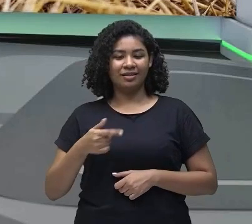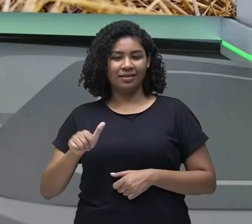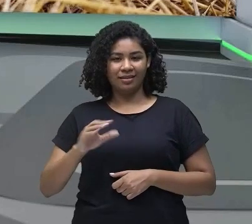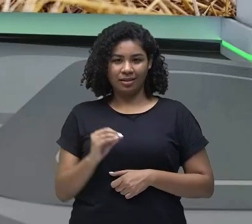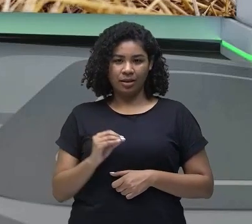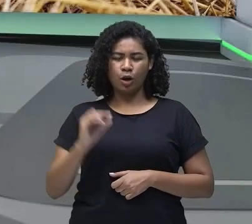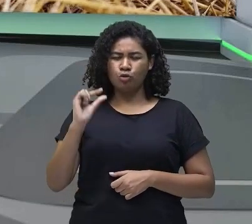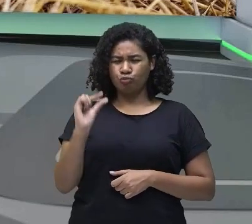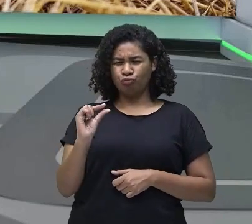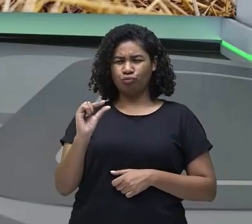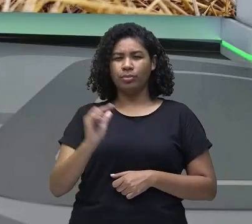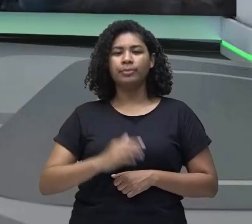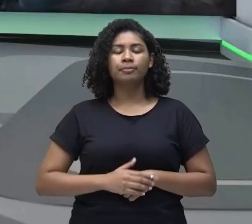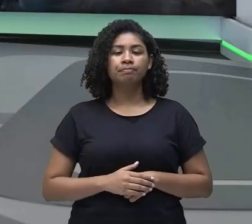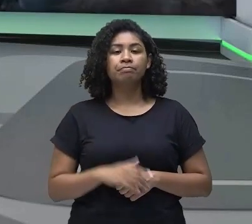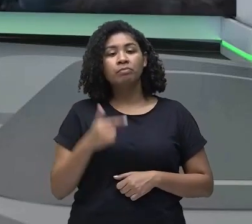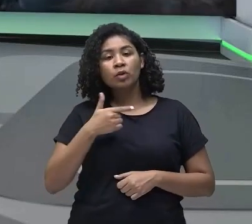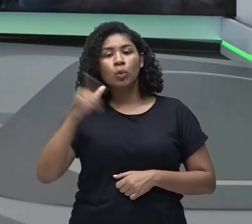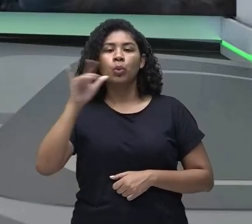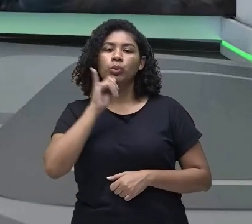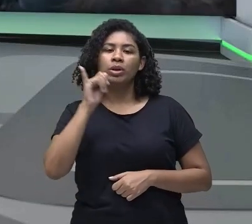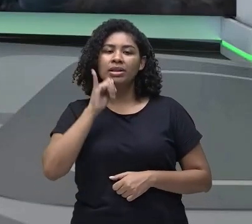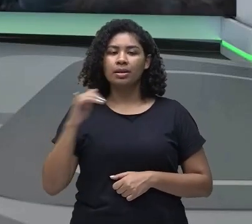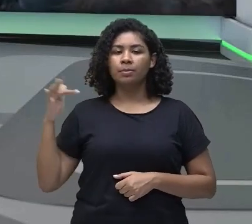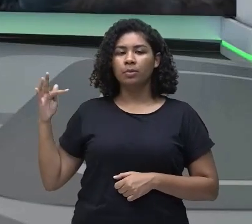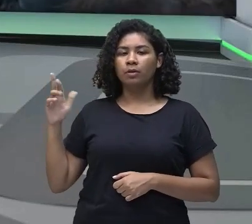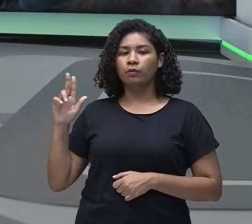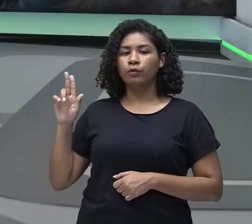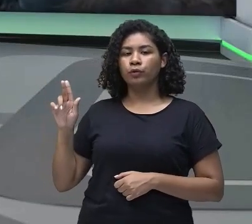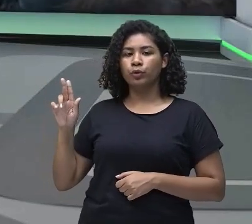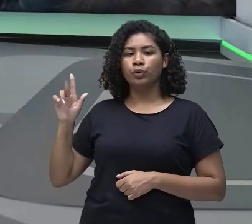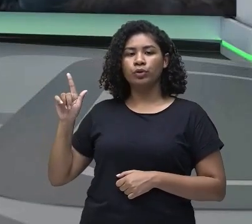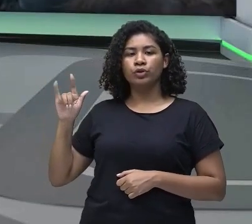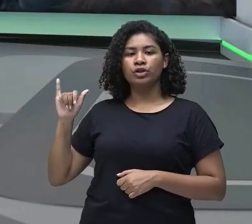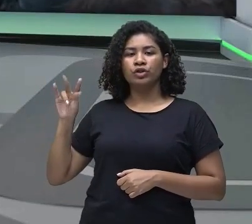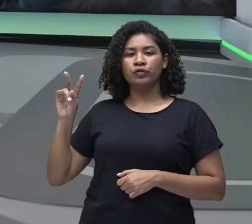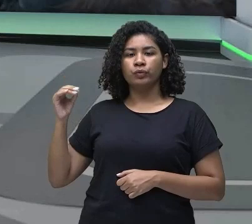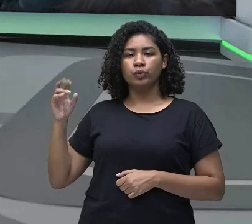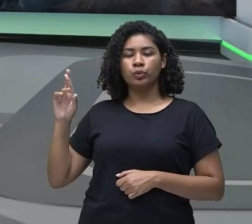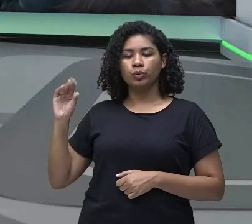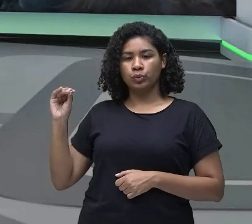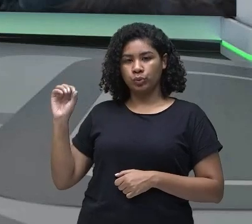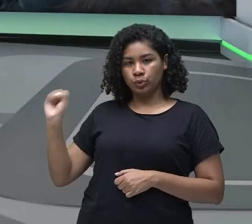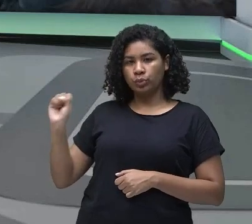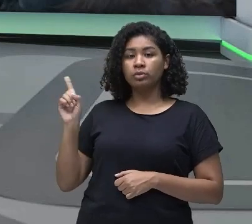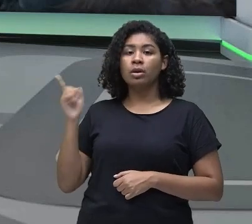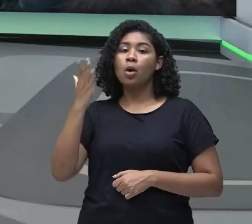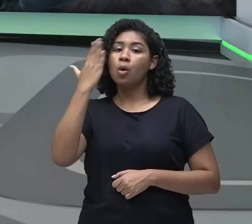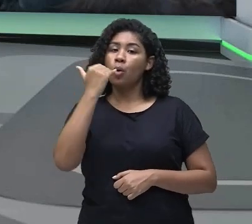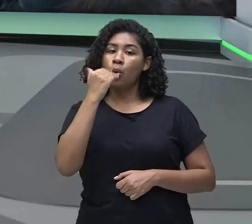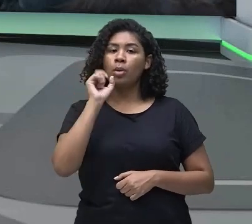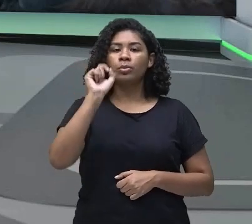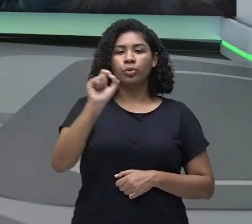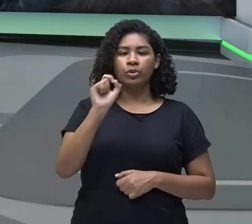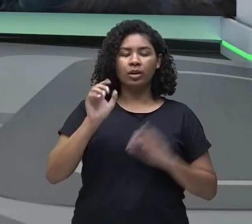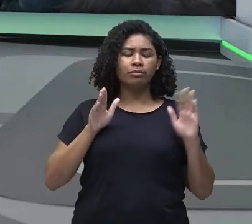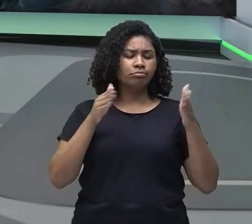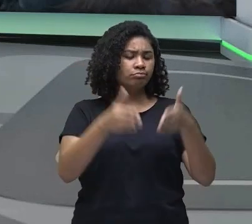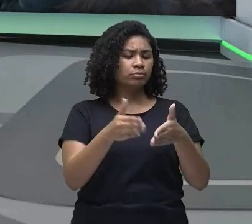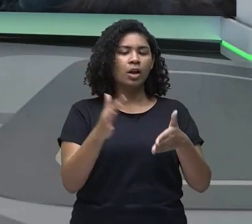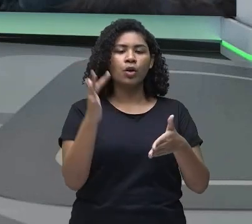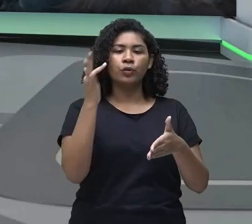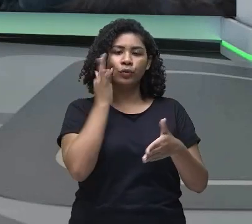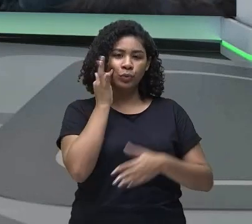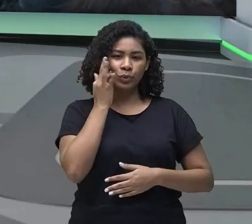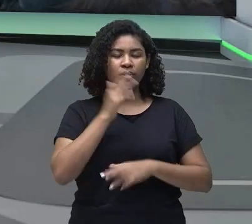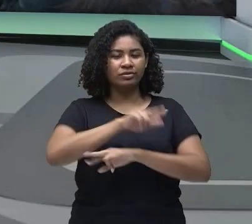a gente trouxe para vocês, que são os animais frugívoros, que são os animais que comem apenas frutos.